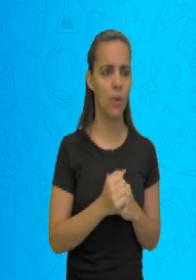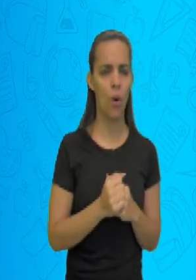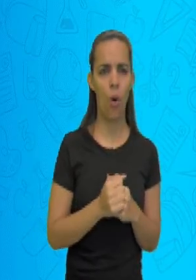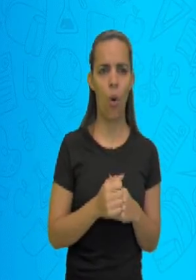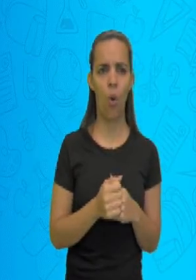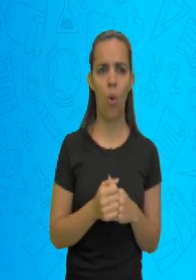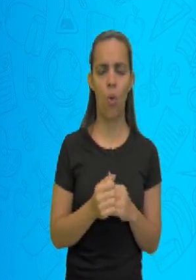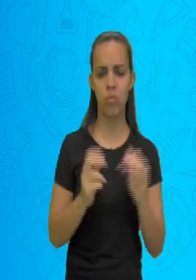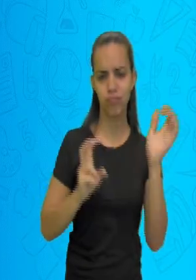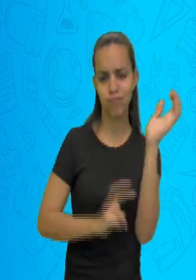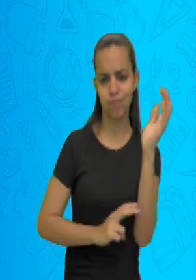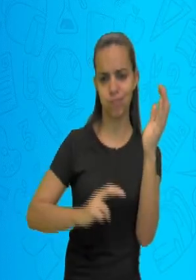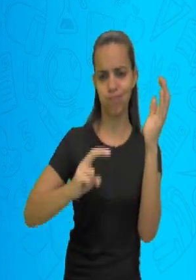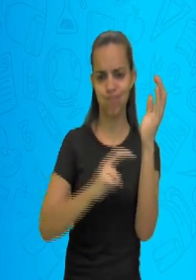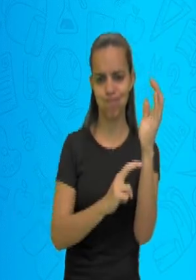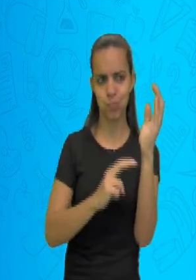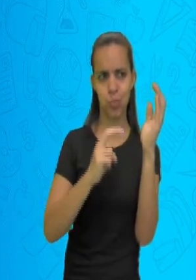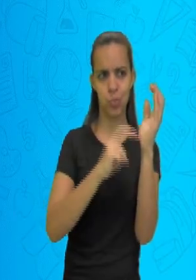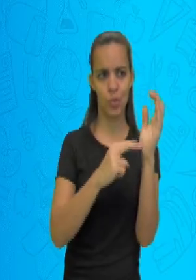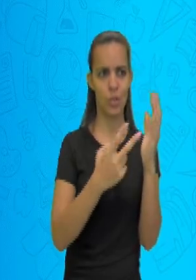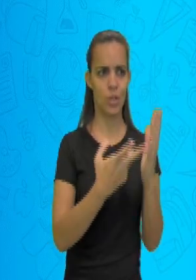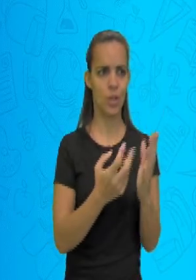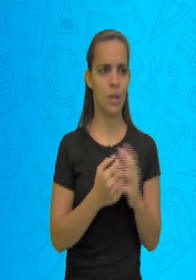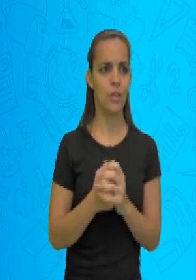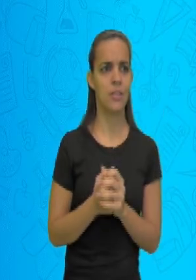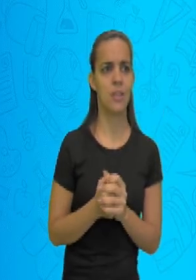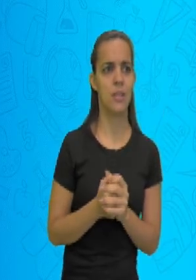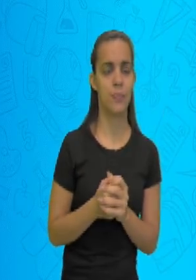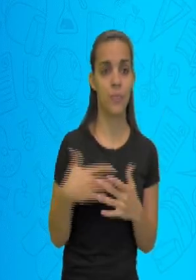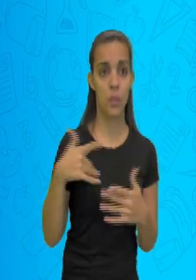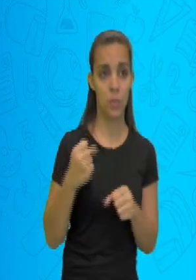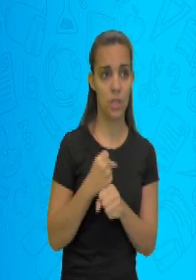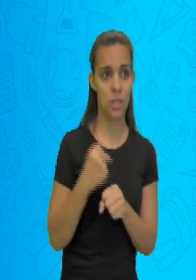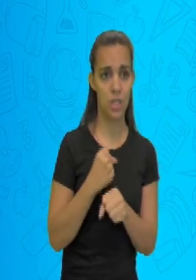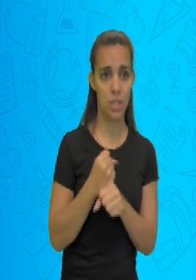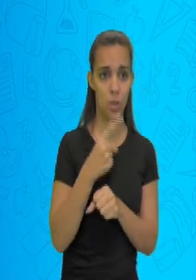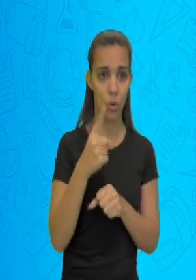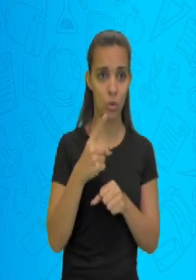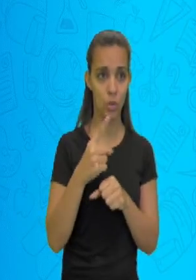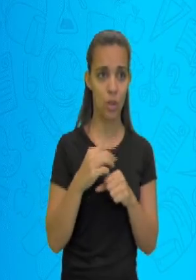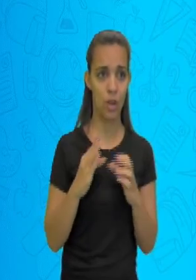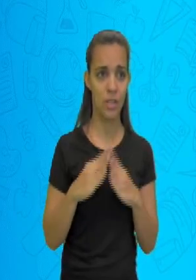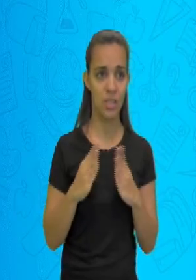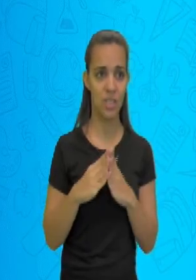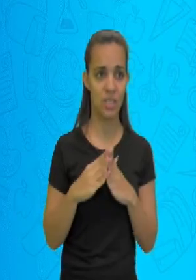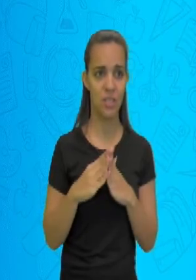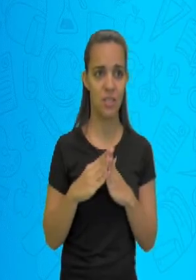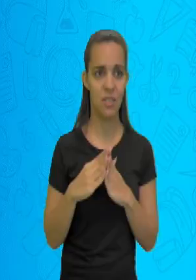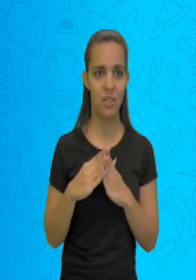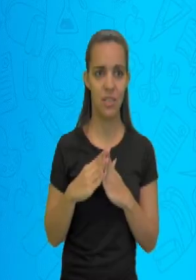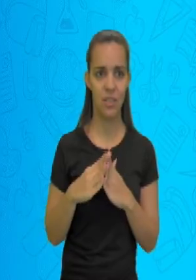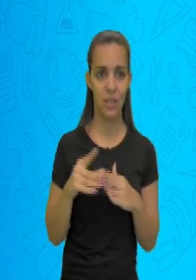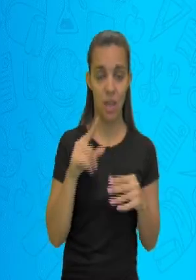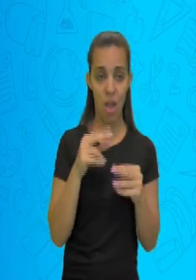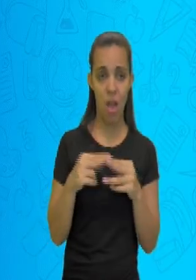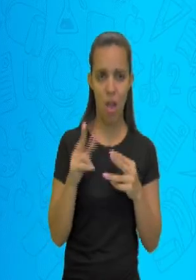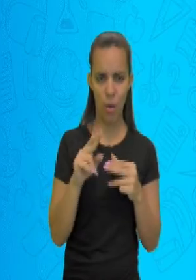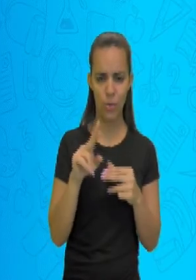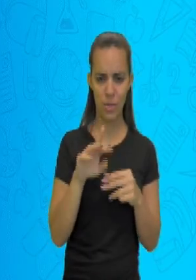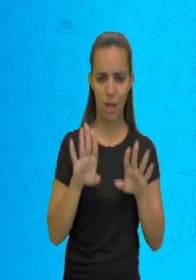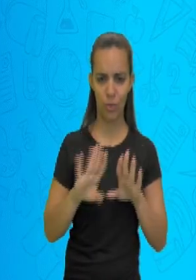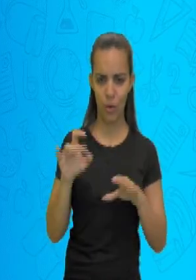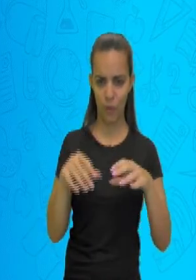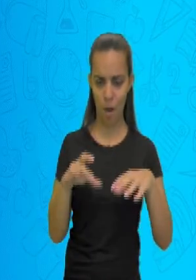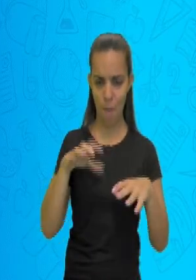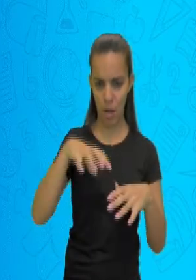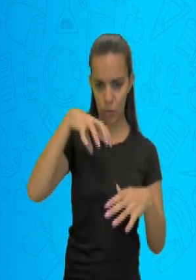escalar algum pico de neve. Então eles constroem essa iglu, ela tem justamente essa formação